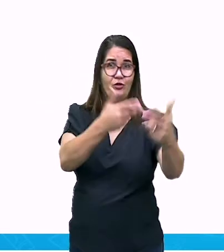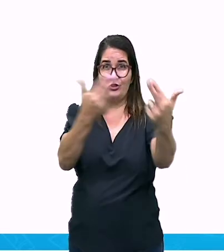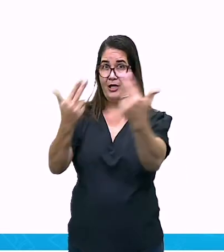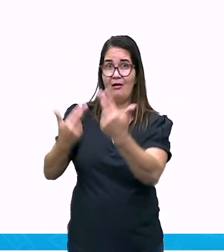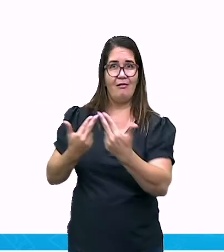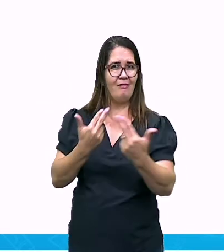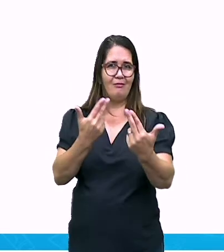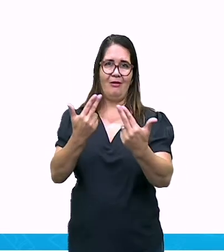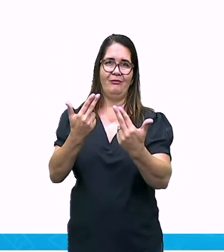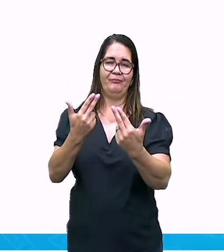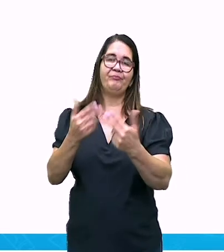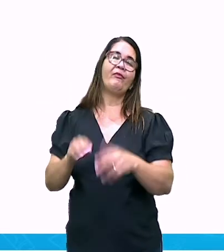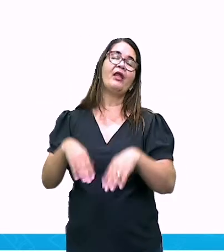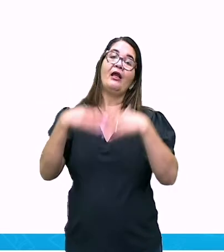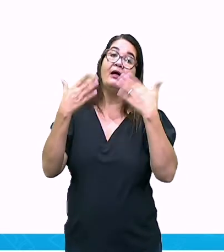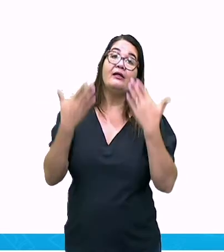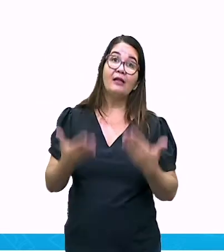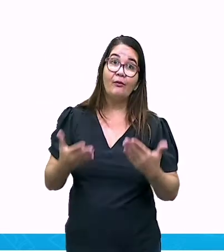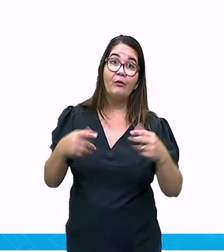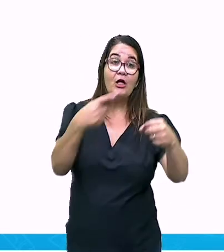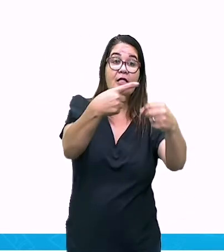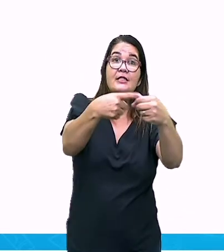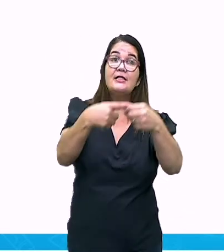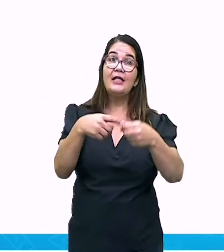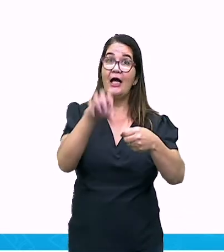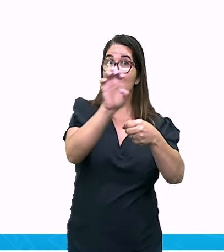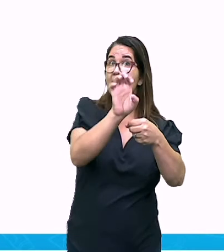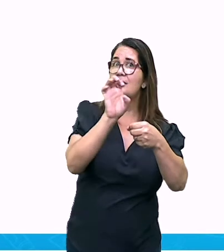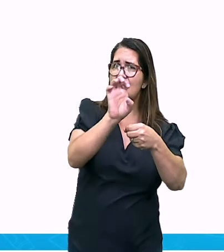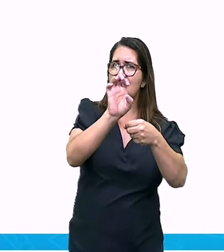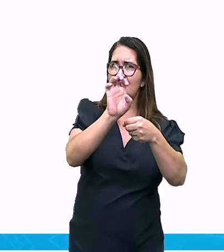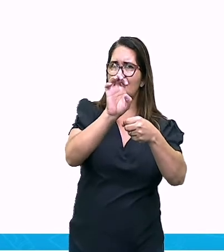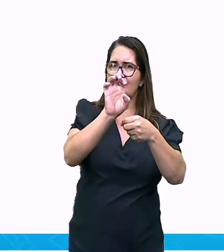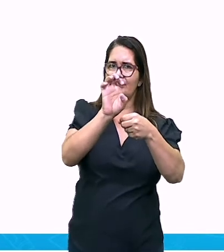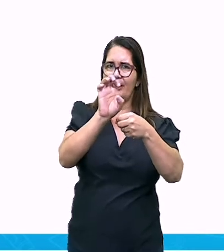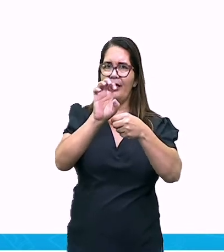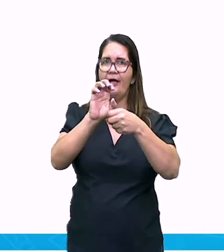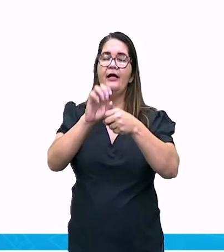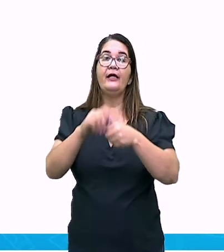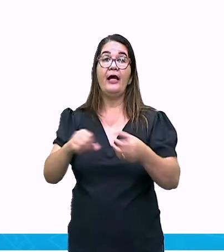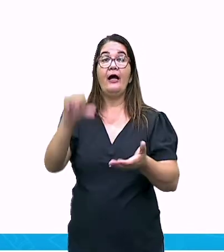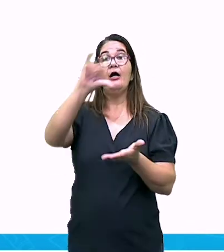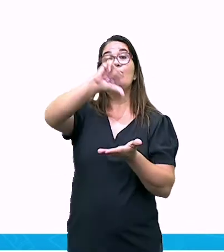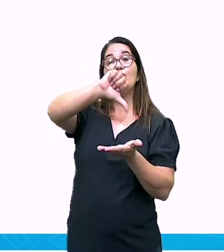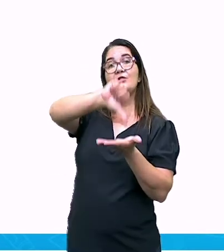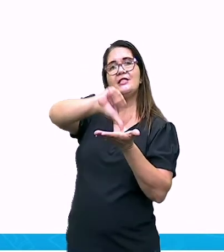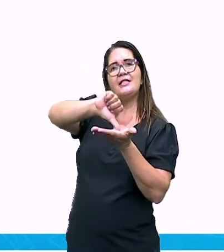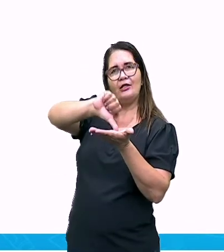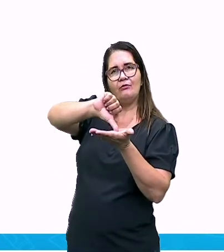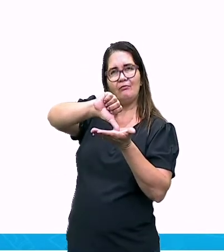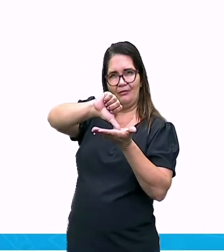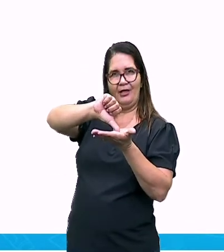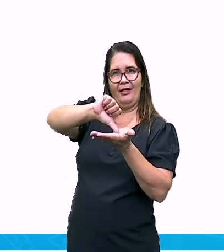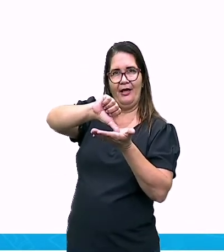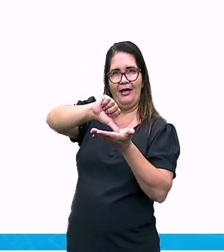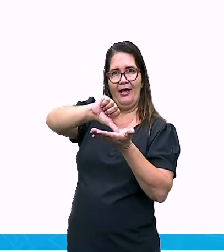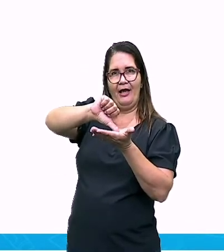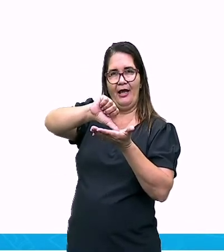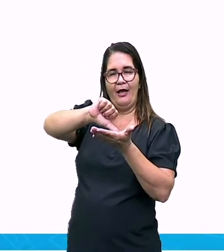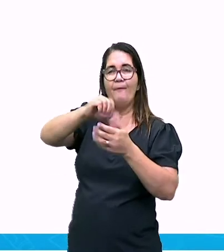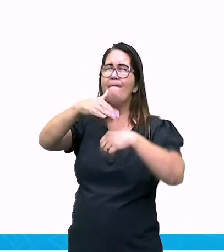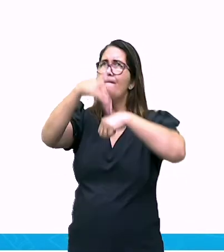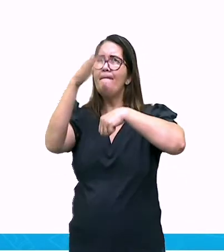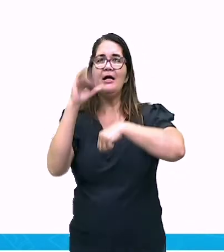Cidade-estado. O que é cidade-estado que nós acabamos de fazer a leitura? Cidades surgidas na Grécia Antiga e em outras